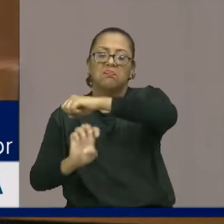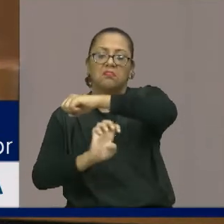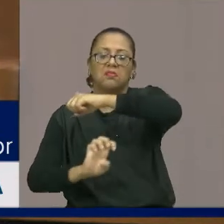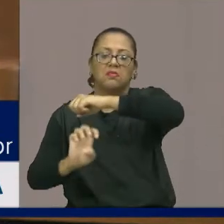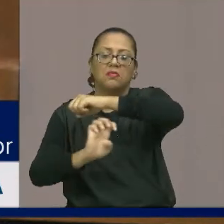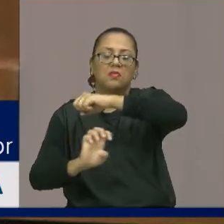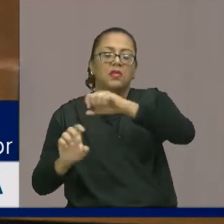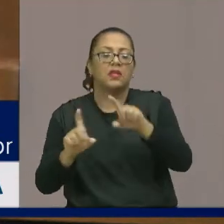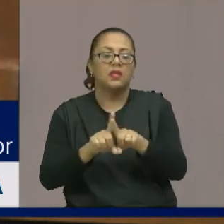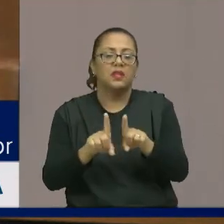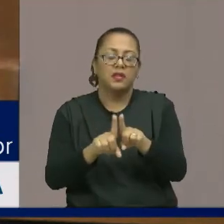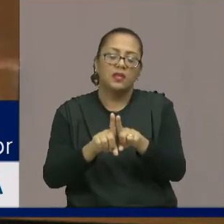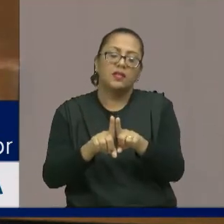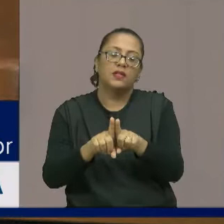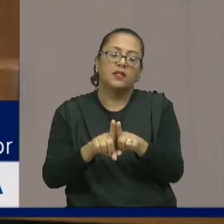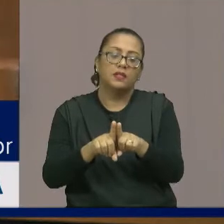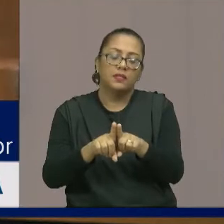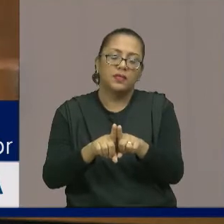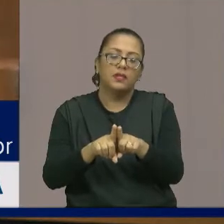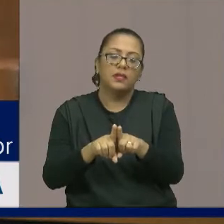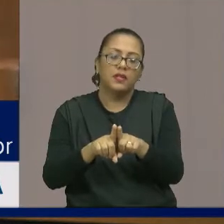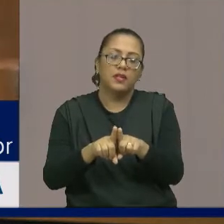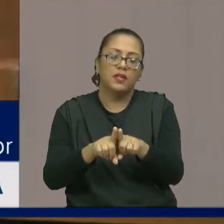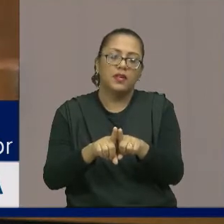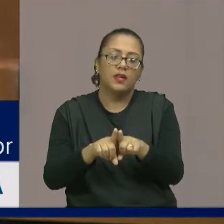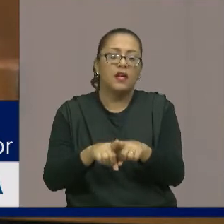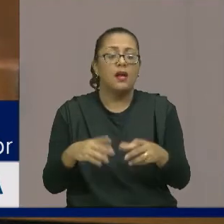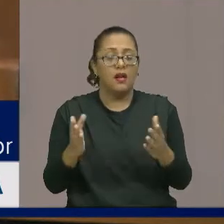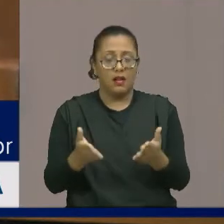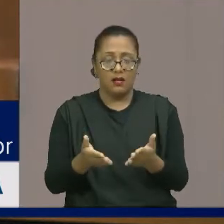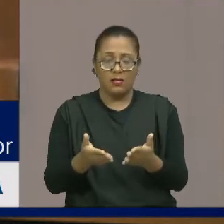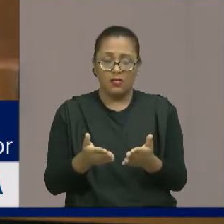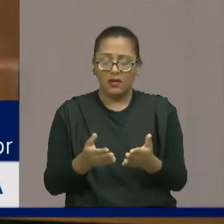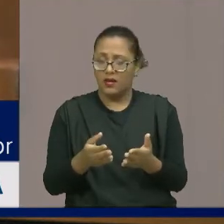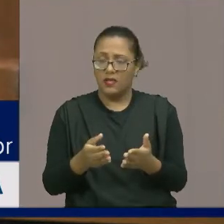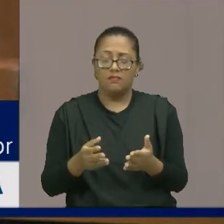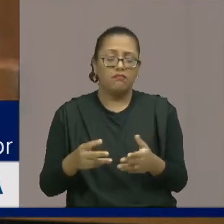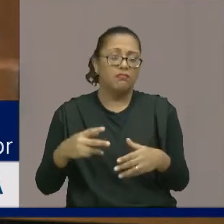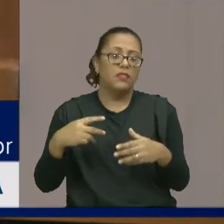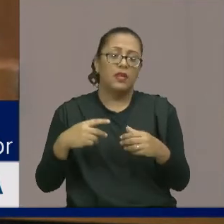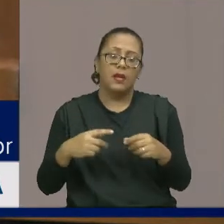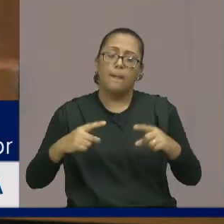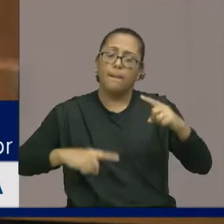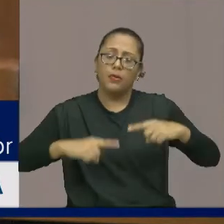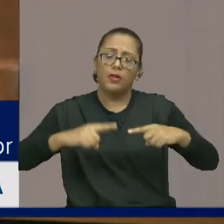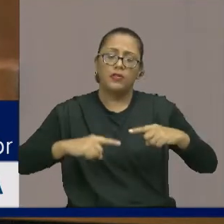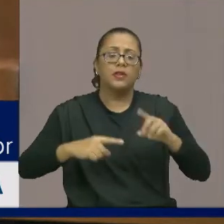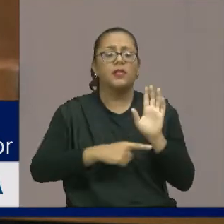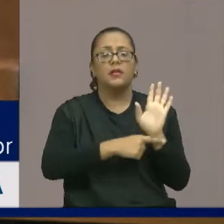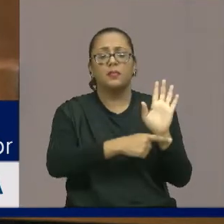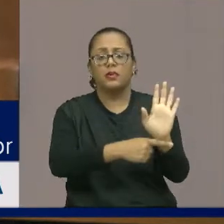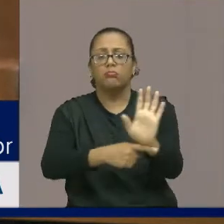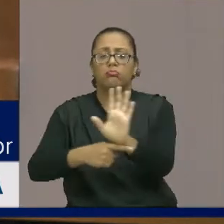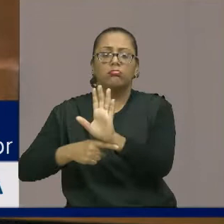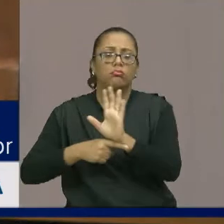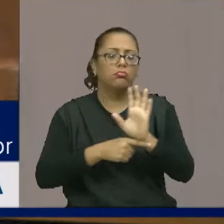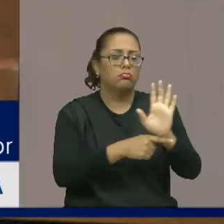uma situação que nós chegamos a essa casa aqui para realmente contribuir, não é? E continuaremos